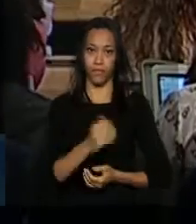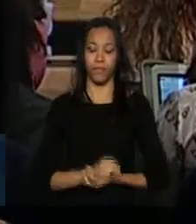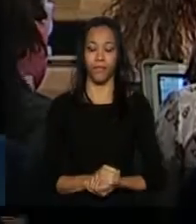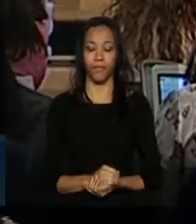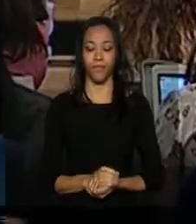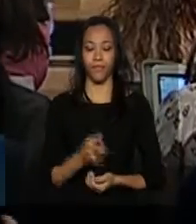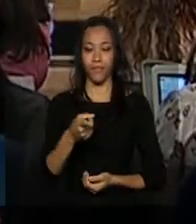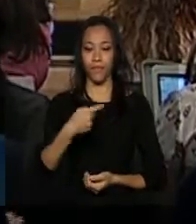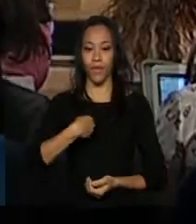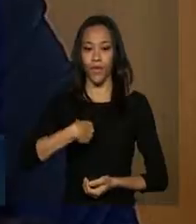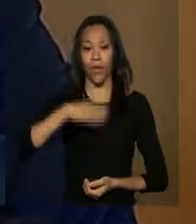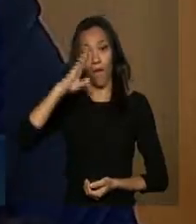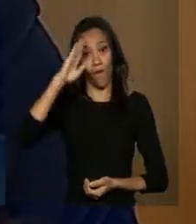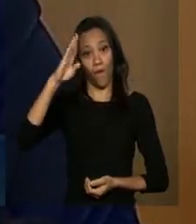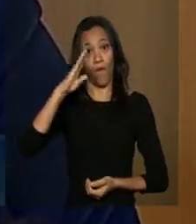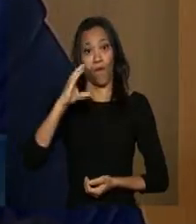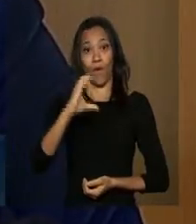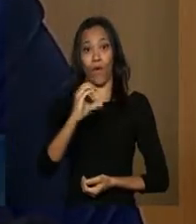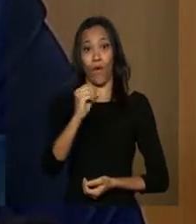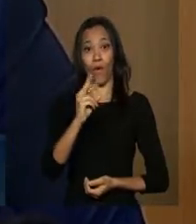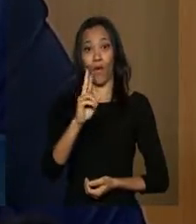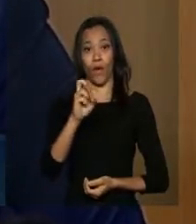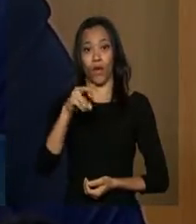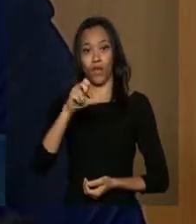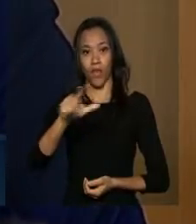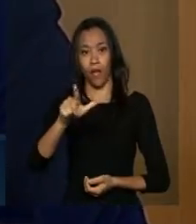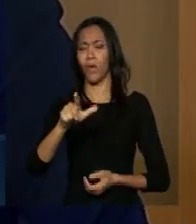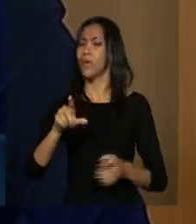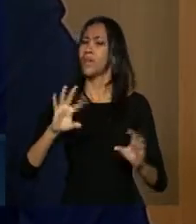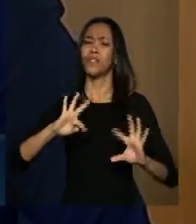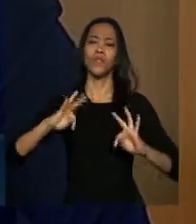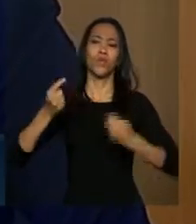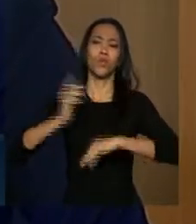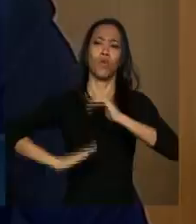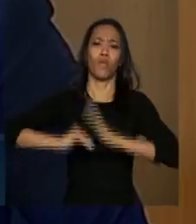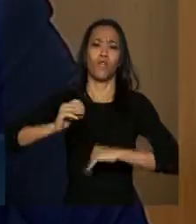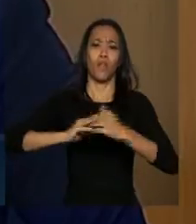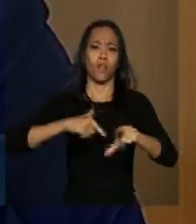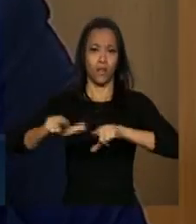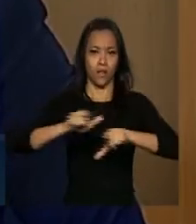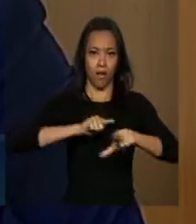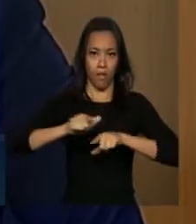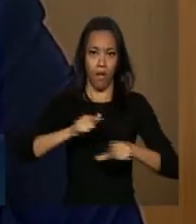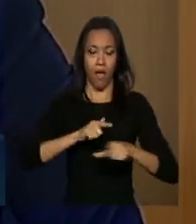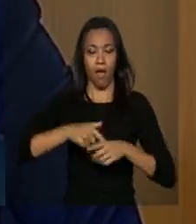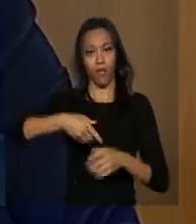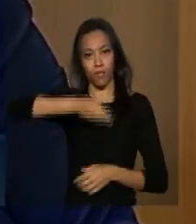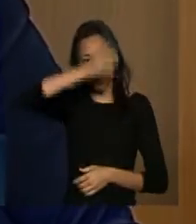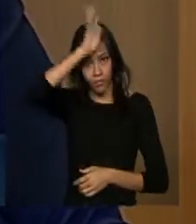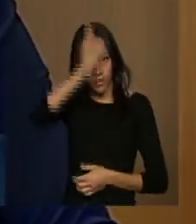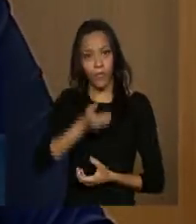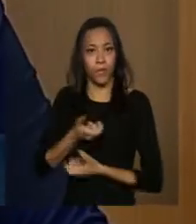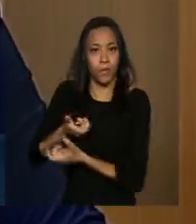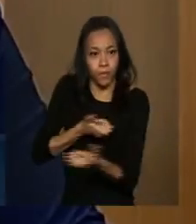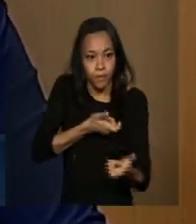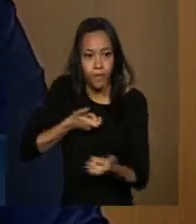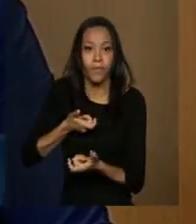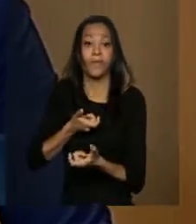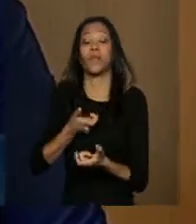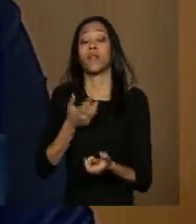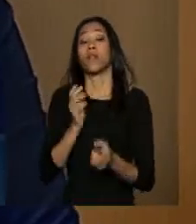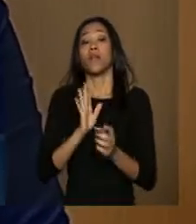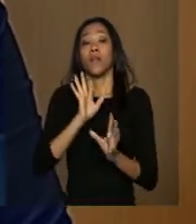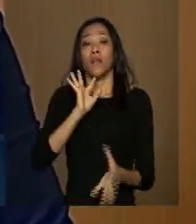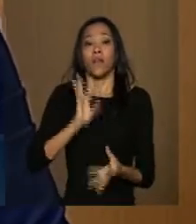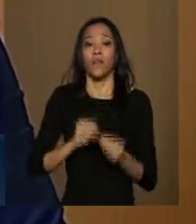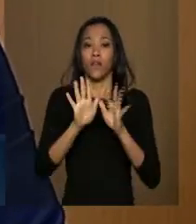nosso Coronel Romeu e a todo o corpo de bombeiros, porque o trabalho dessas pessoas é fundamental. E, para finalizar,